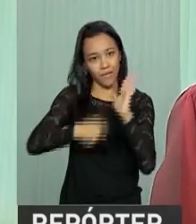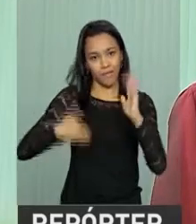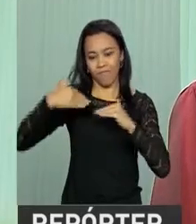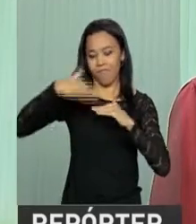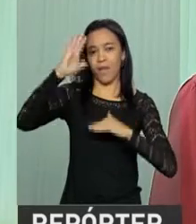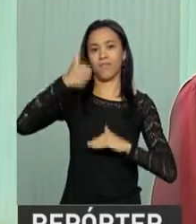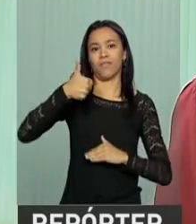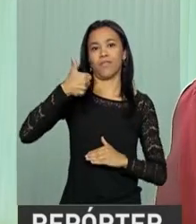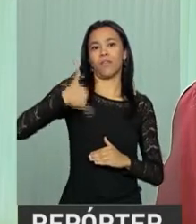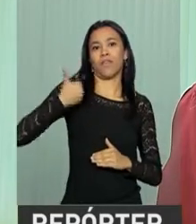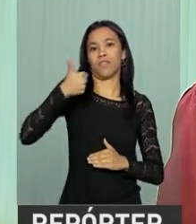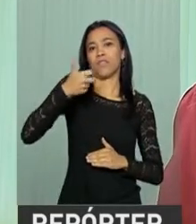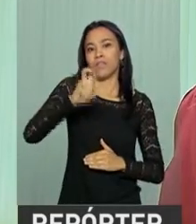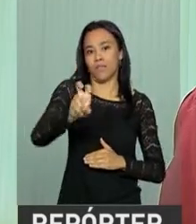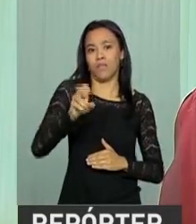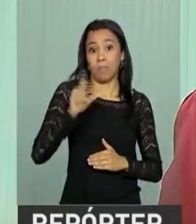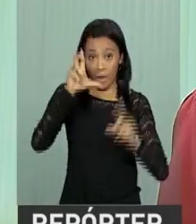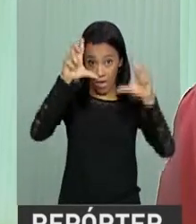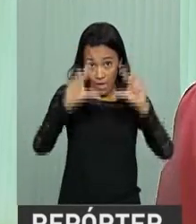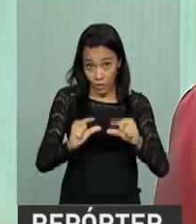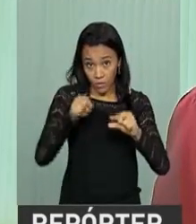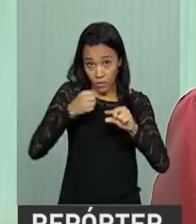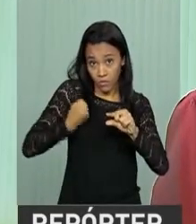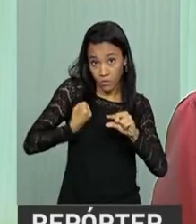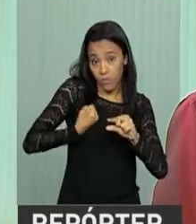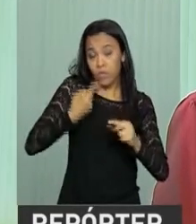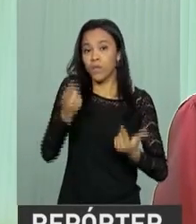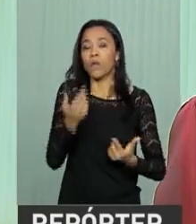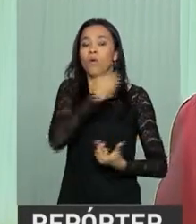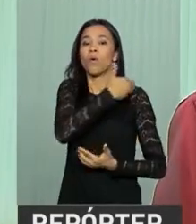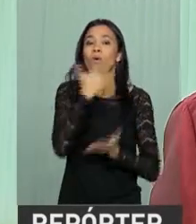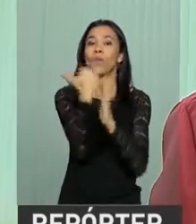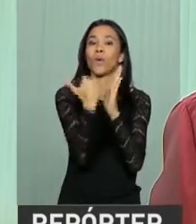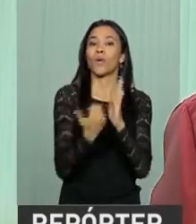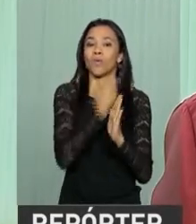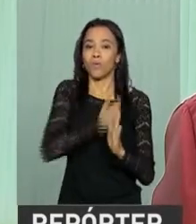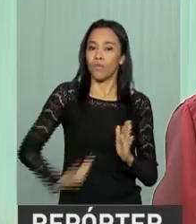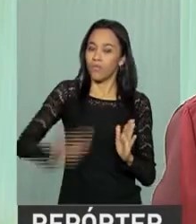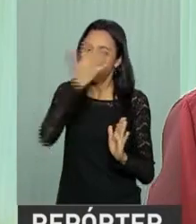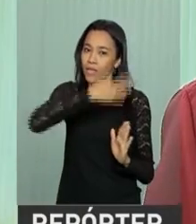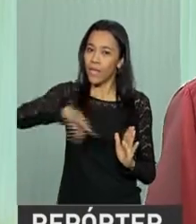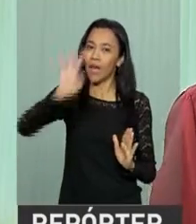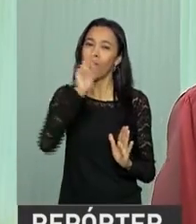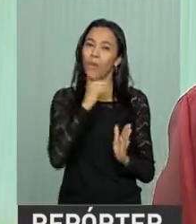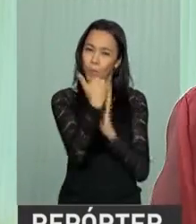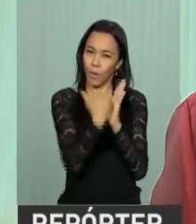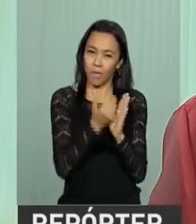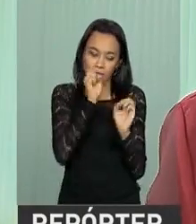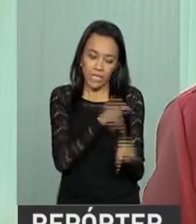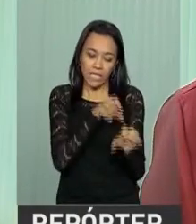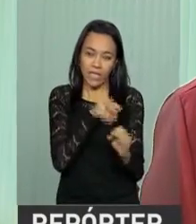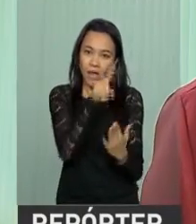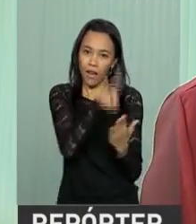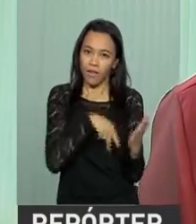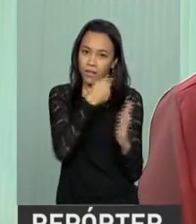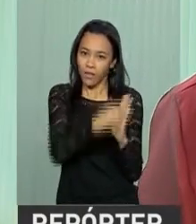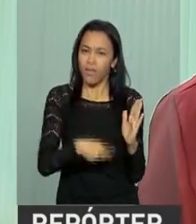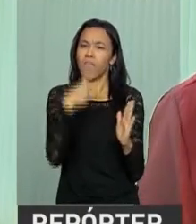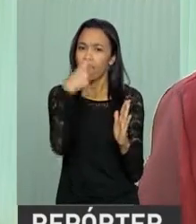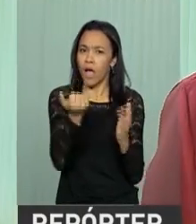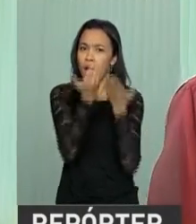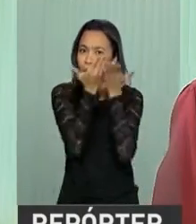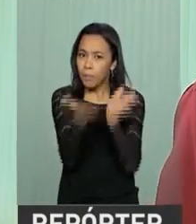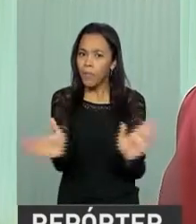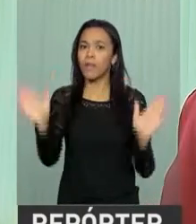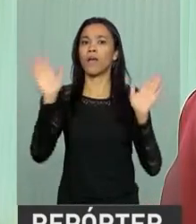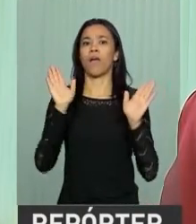idade para reduzir esse número programa do governo federal brasil alfabetizado vai ser ampliado no próximo ano